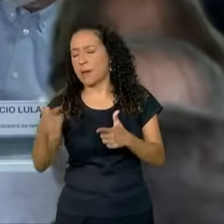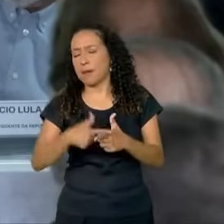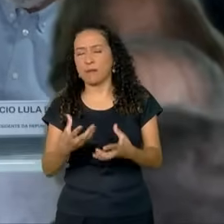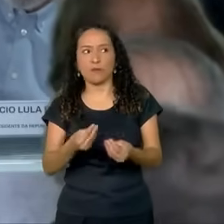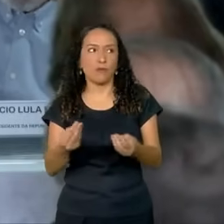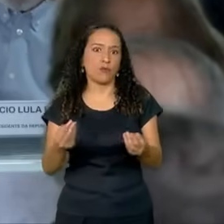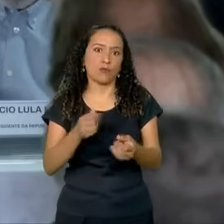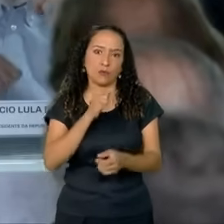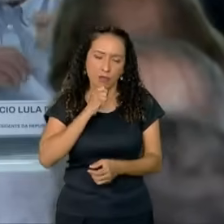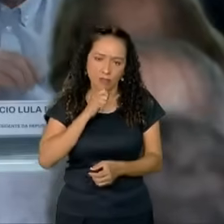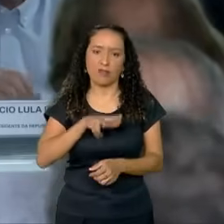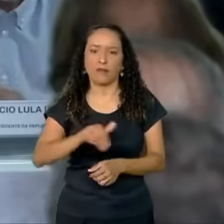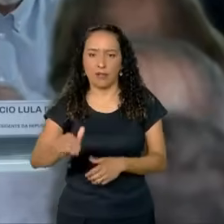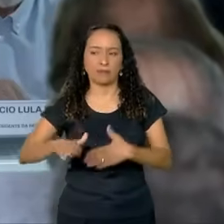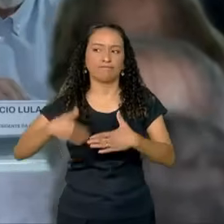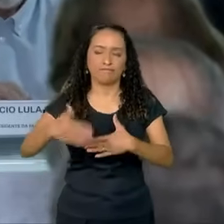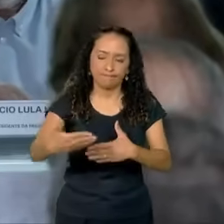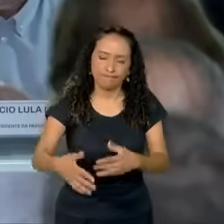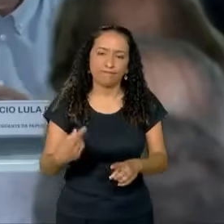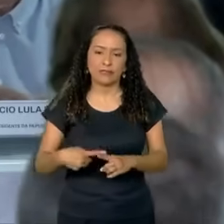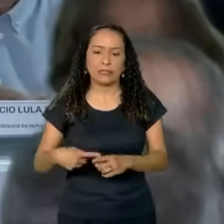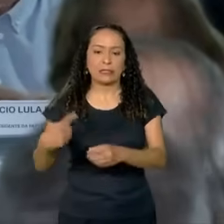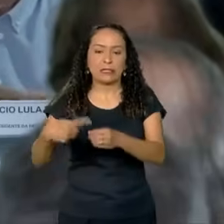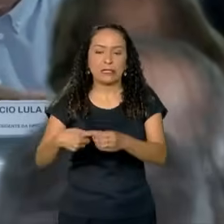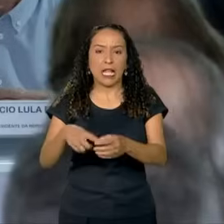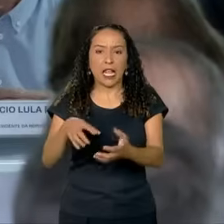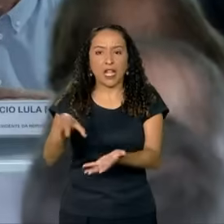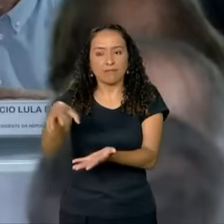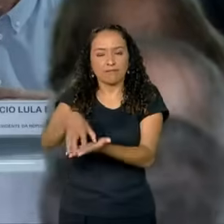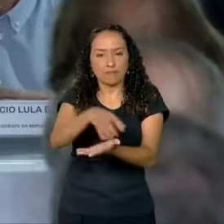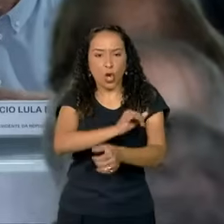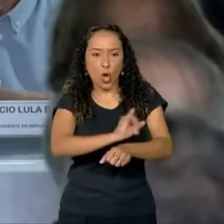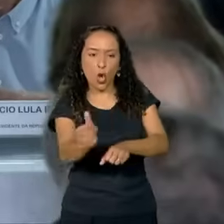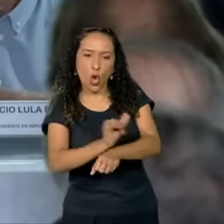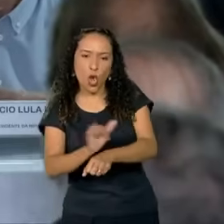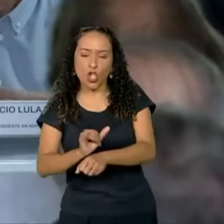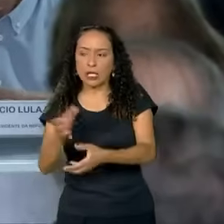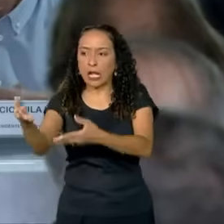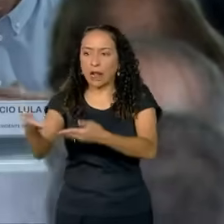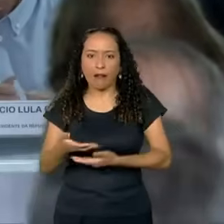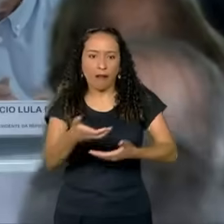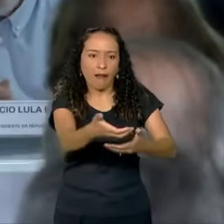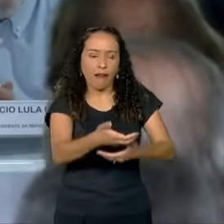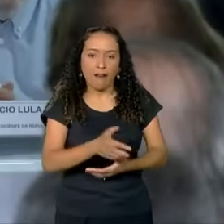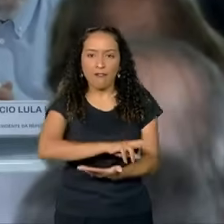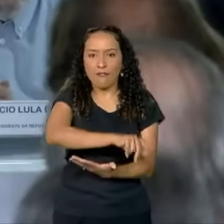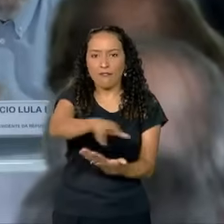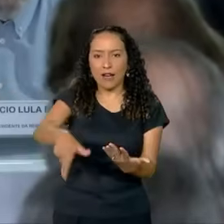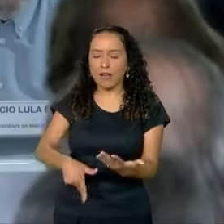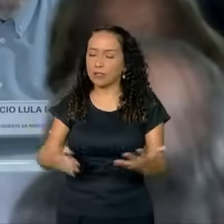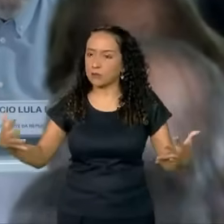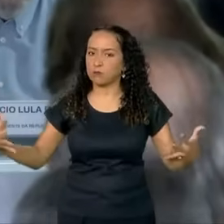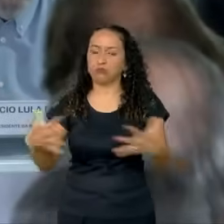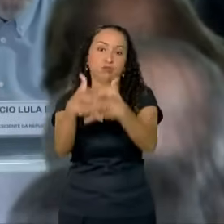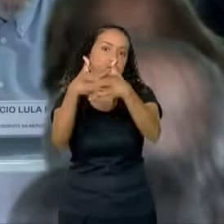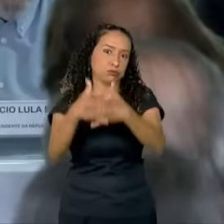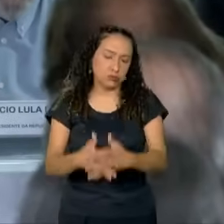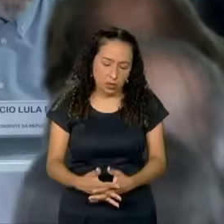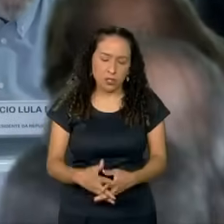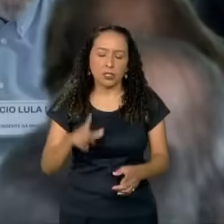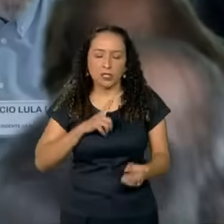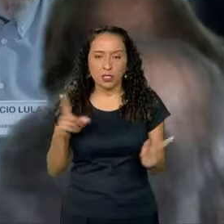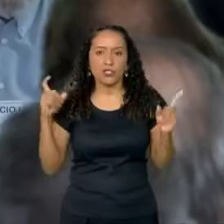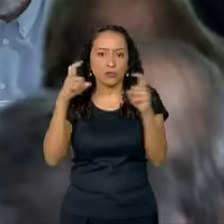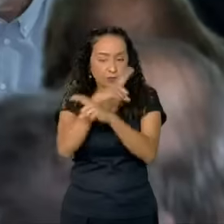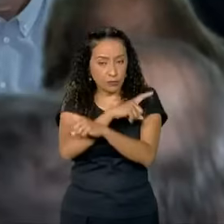metropolitana, aqui tem centros logísticos que atendem as diversas localidades. Então, colapsando aqui, tendo dificuldade, aqui